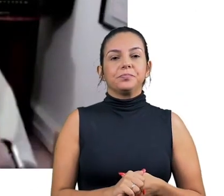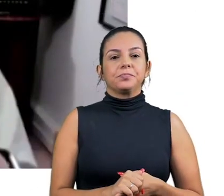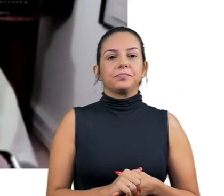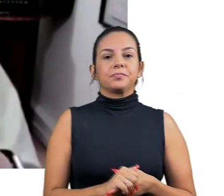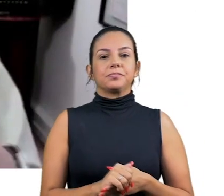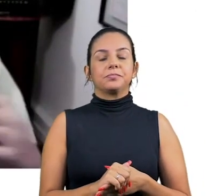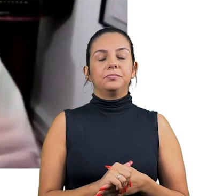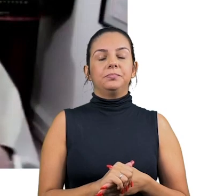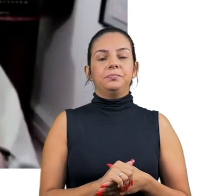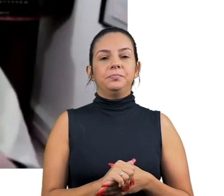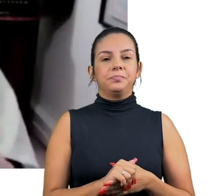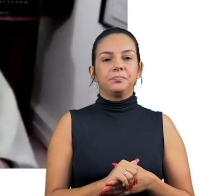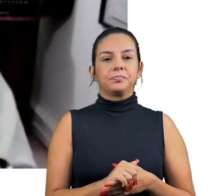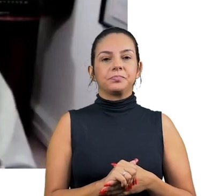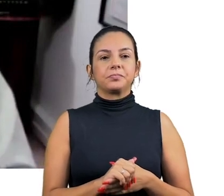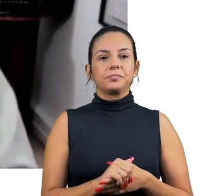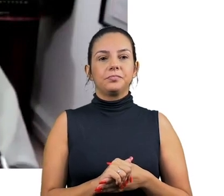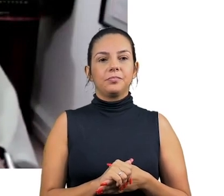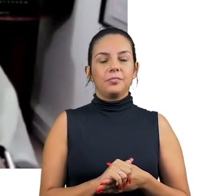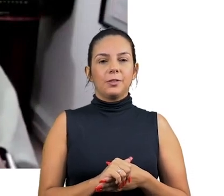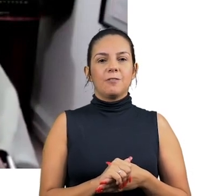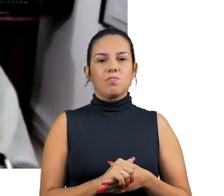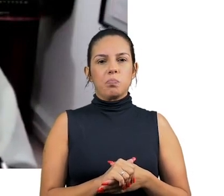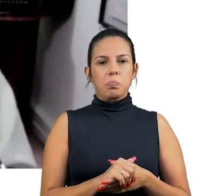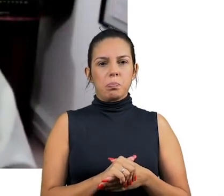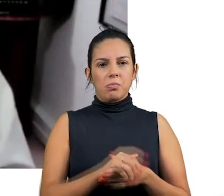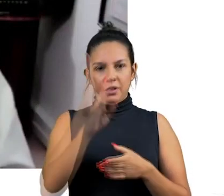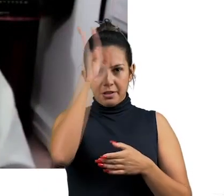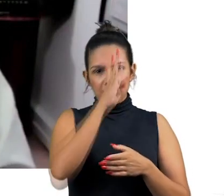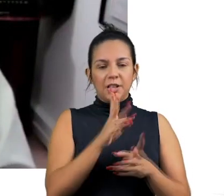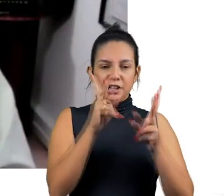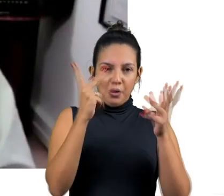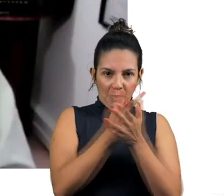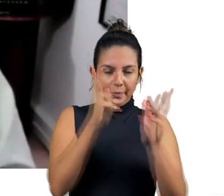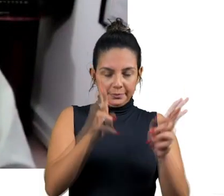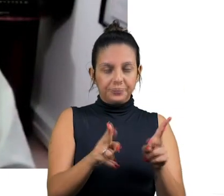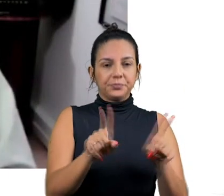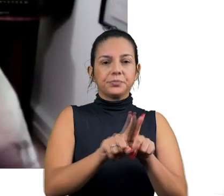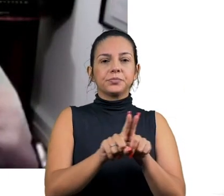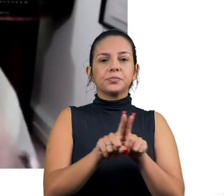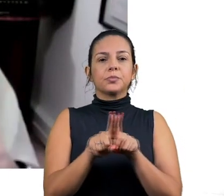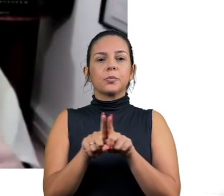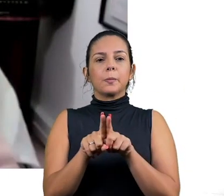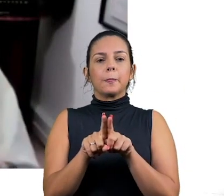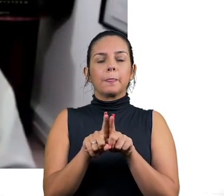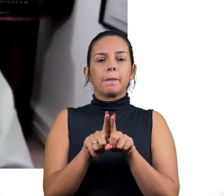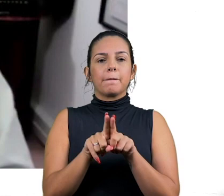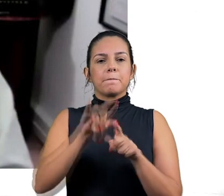E eu, brasileiro, eu vi que isso tinha acontecido também no plano